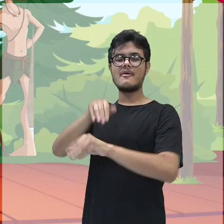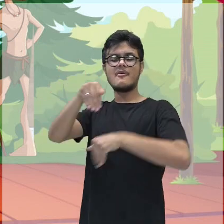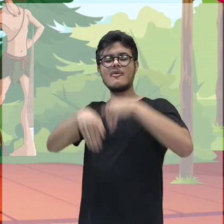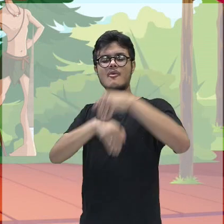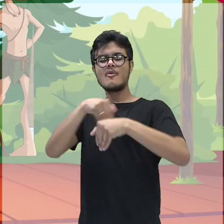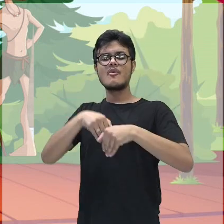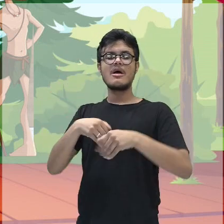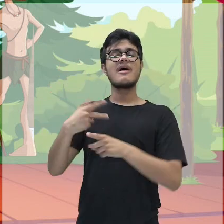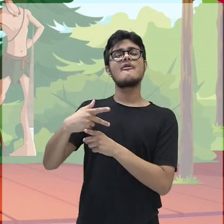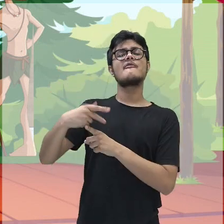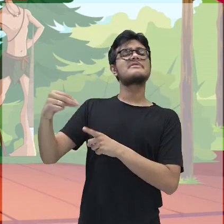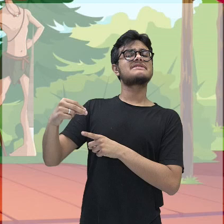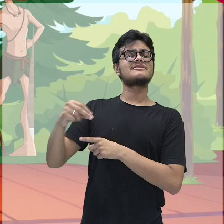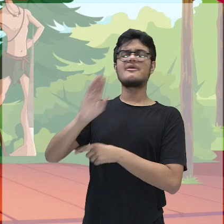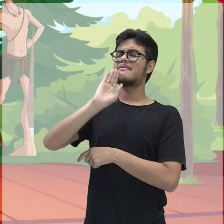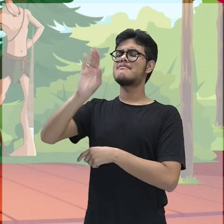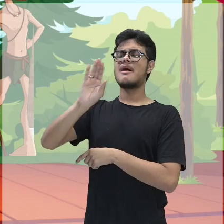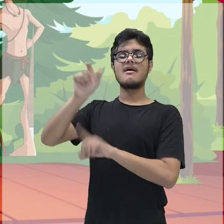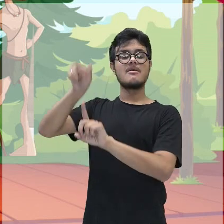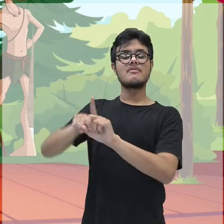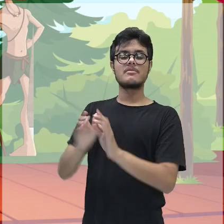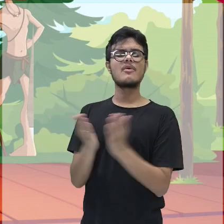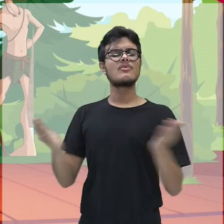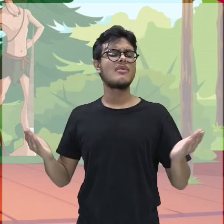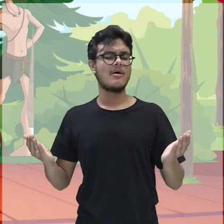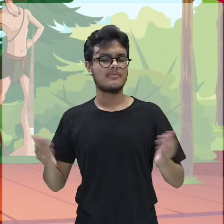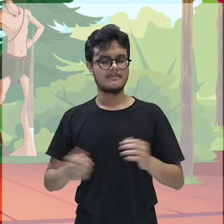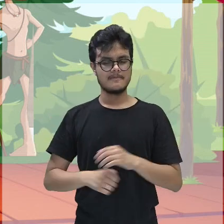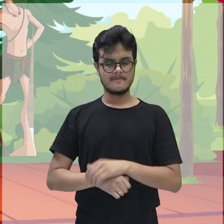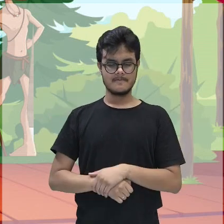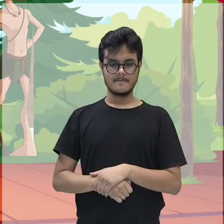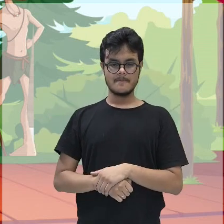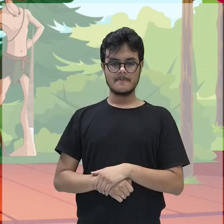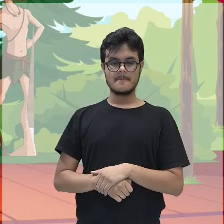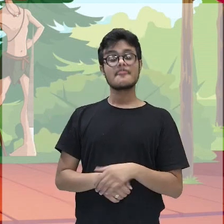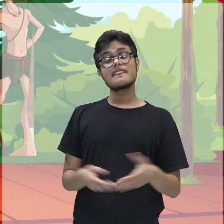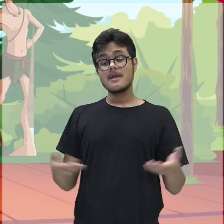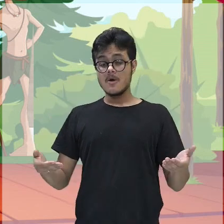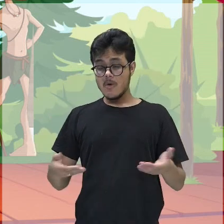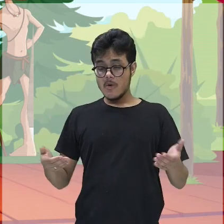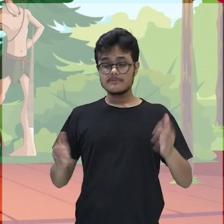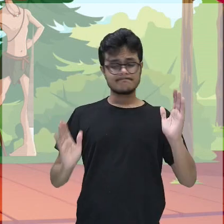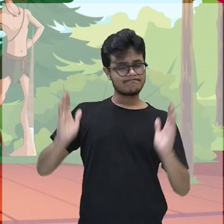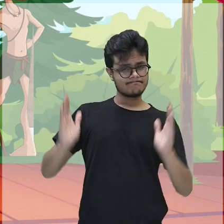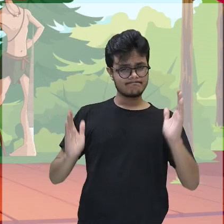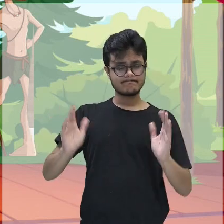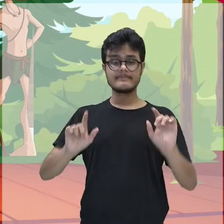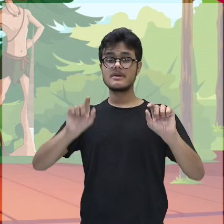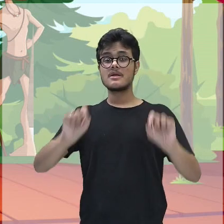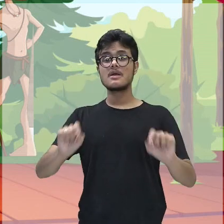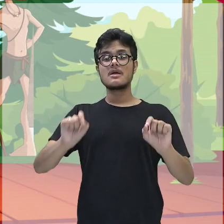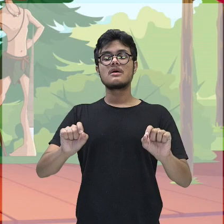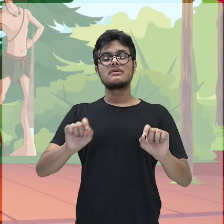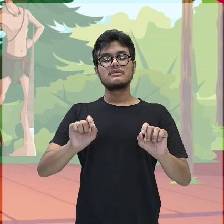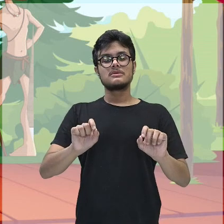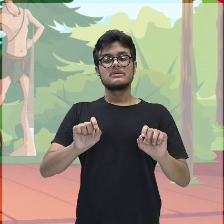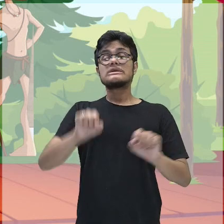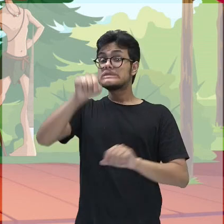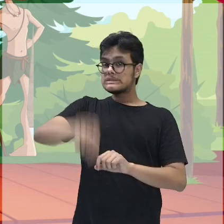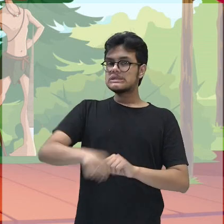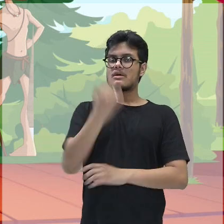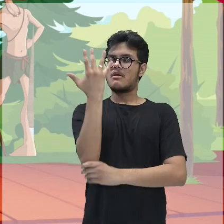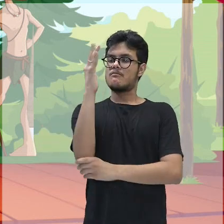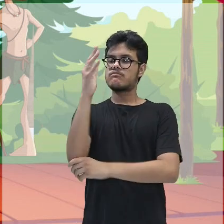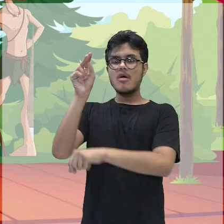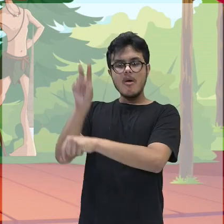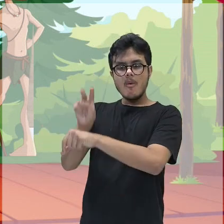vamos chamar de herói. Quem seria o herói aqui? Hoje nós vivemos num período que a questão da preservação do meio